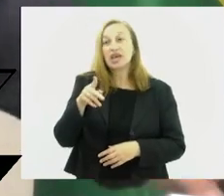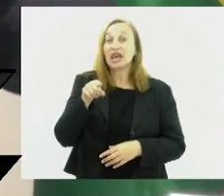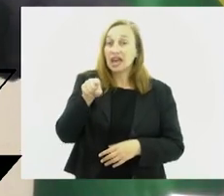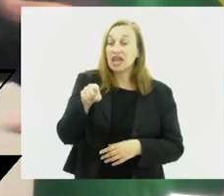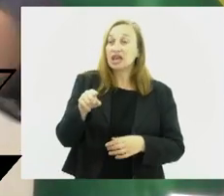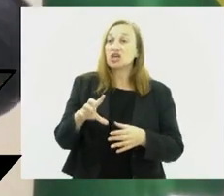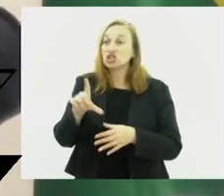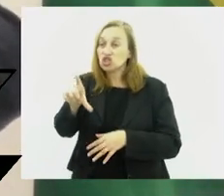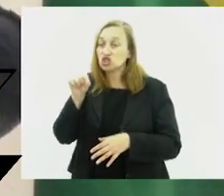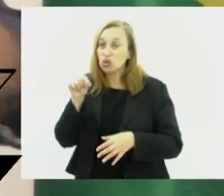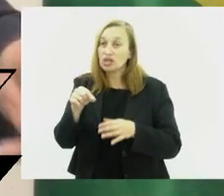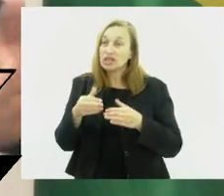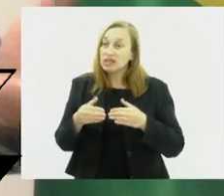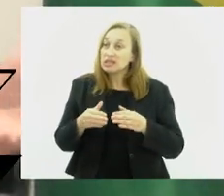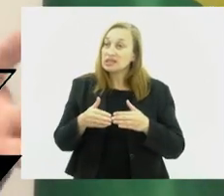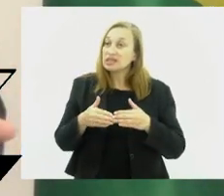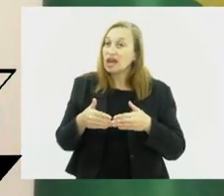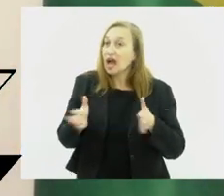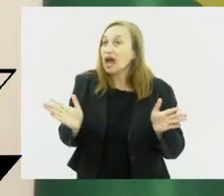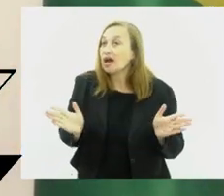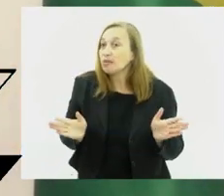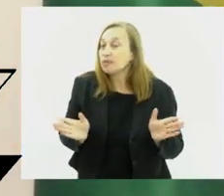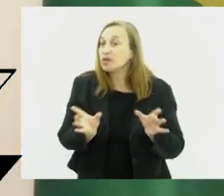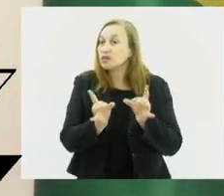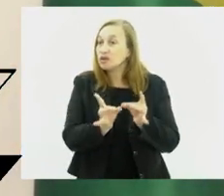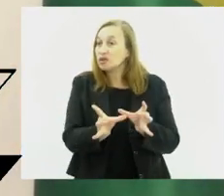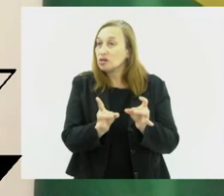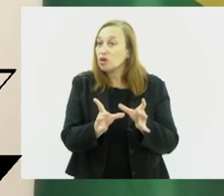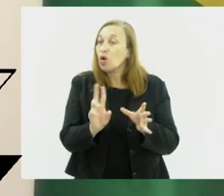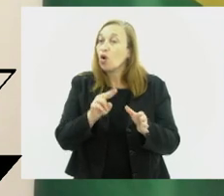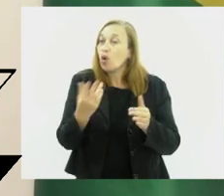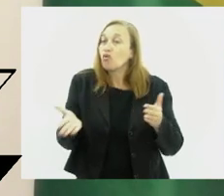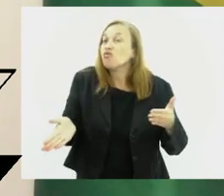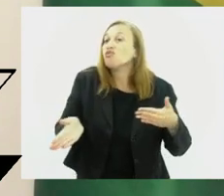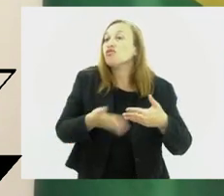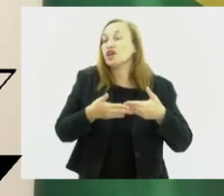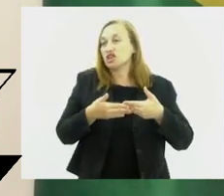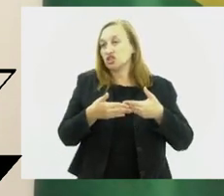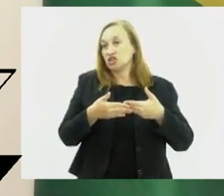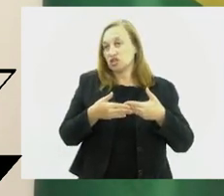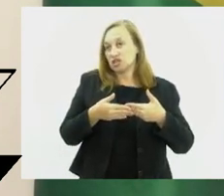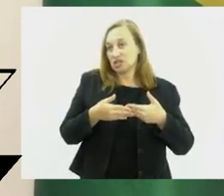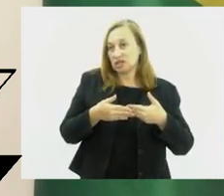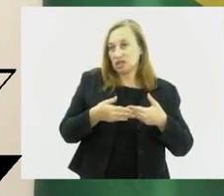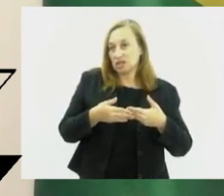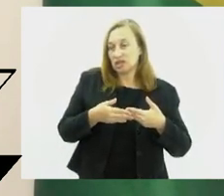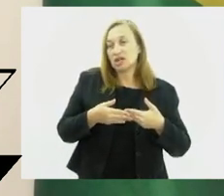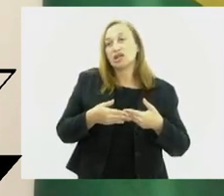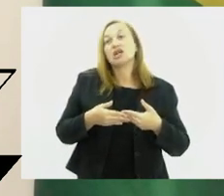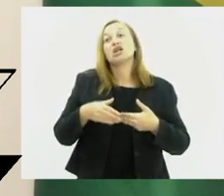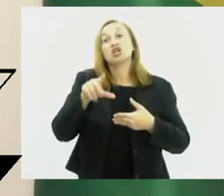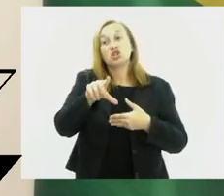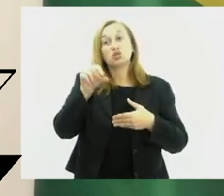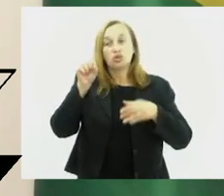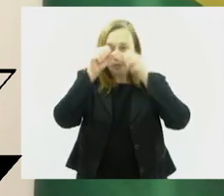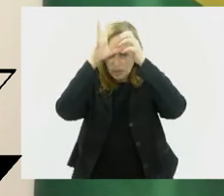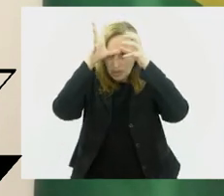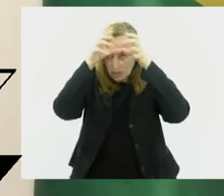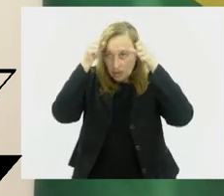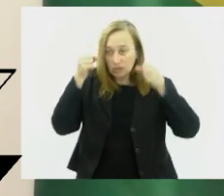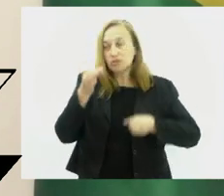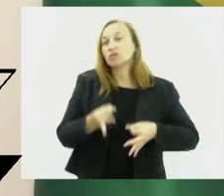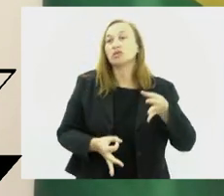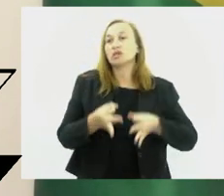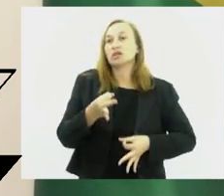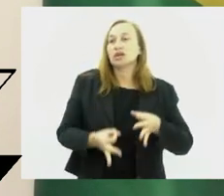tem lockdown ou não. Isso era, foi uma atribuição decidida pelo STF, que era do